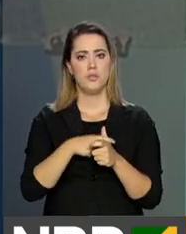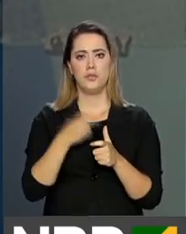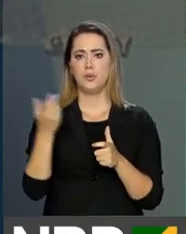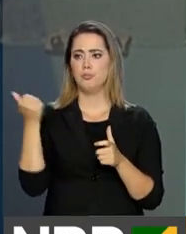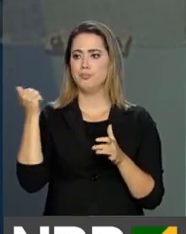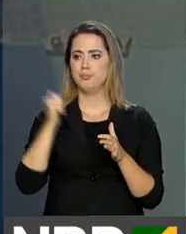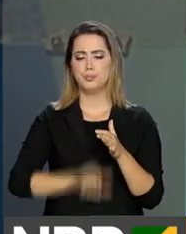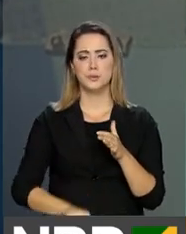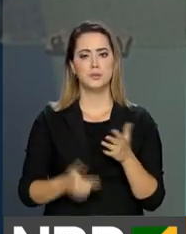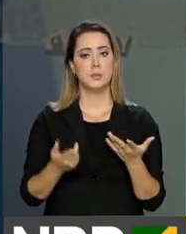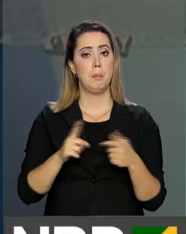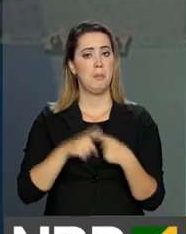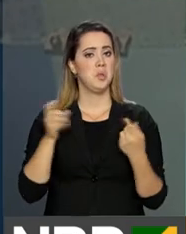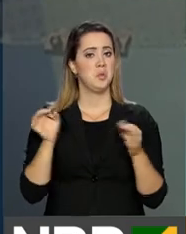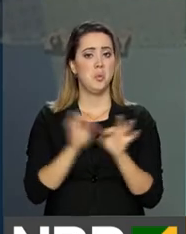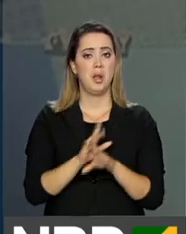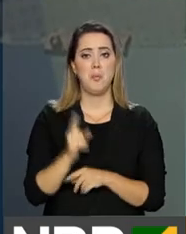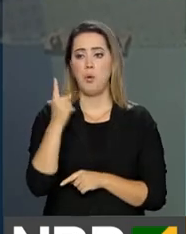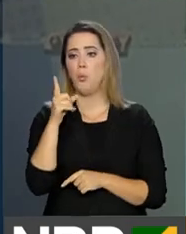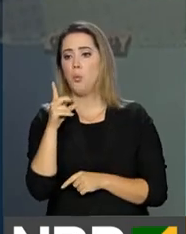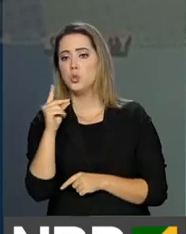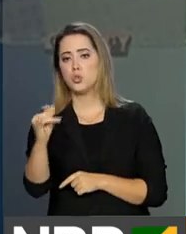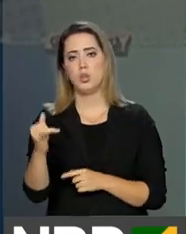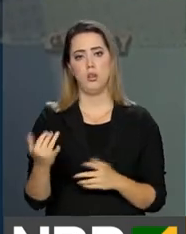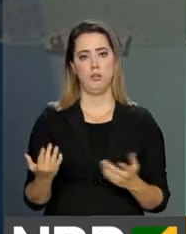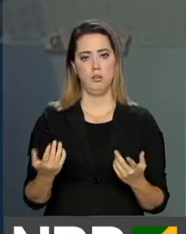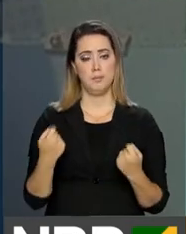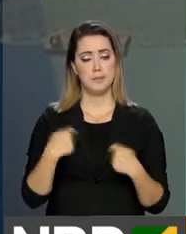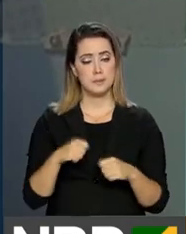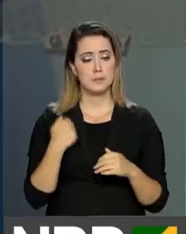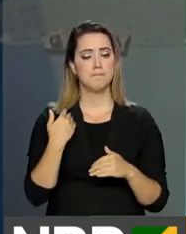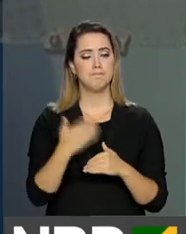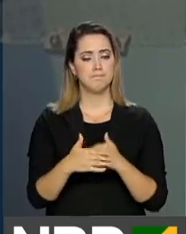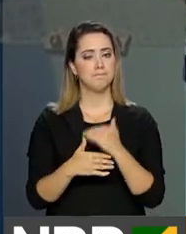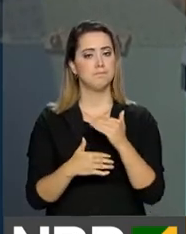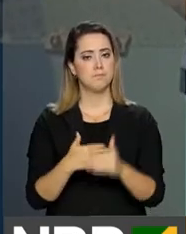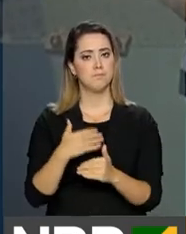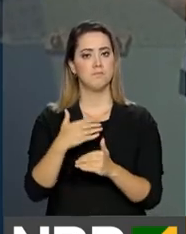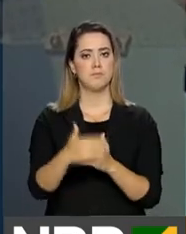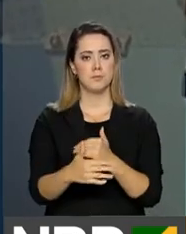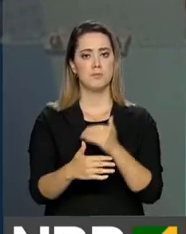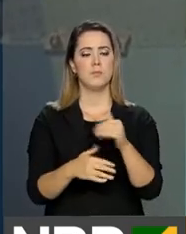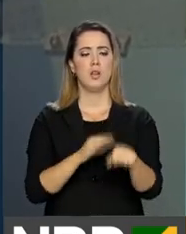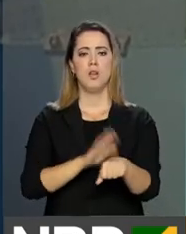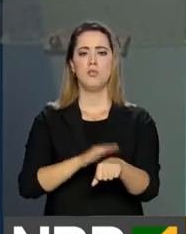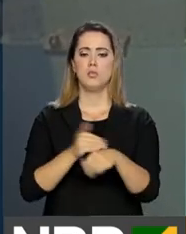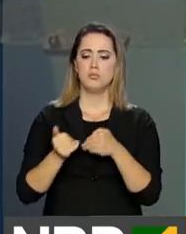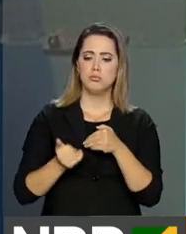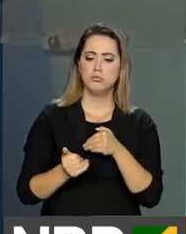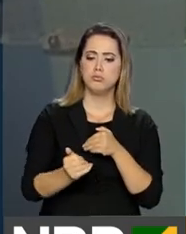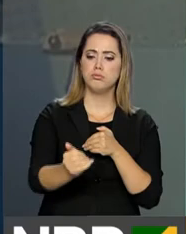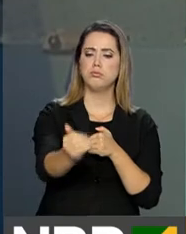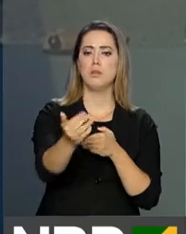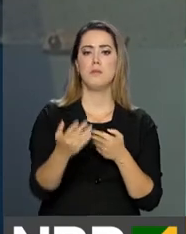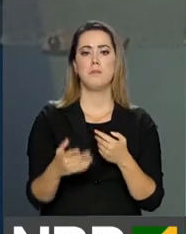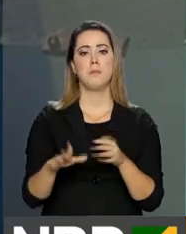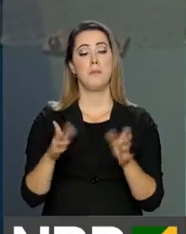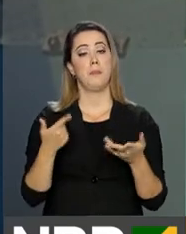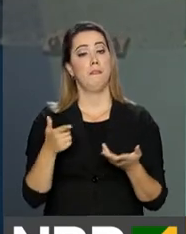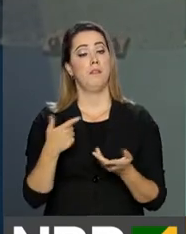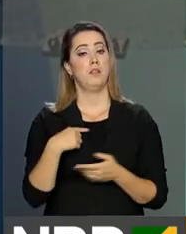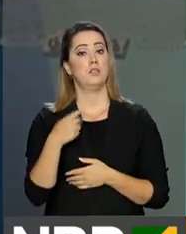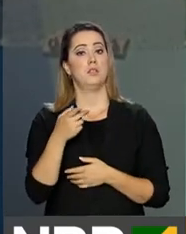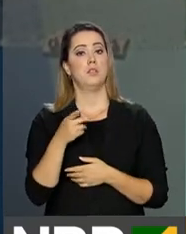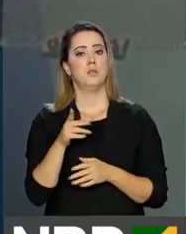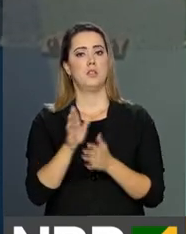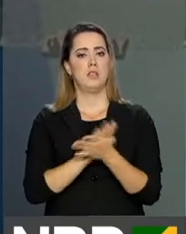se resolve, Marco Polo, de um dia para o outro. É um déficit que vai se resolvendo ao longo do tempo. Daí porque, sem nenhum